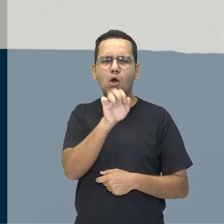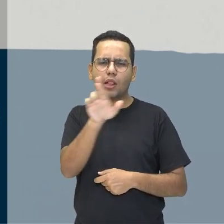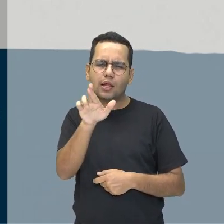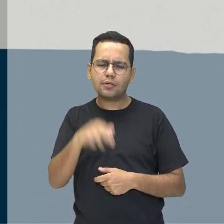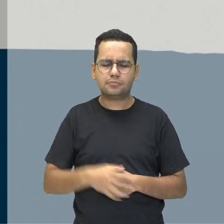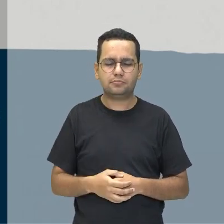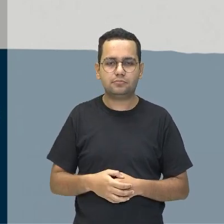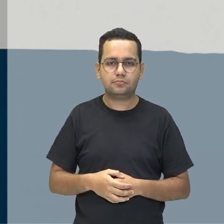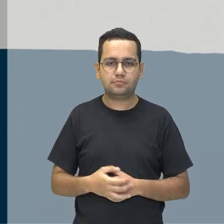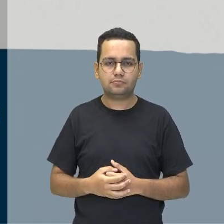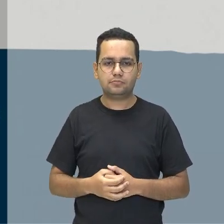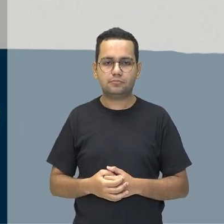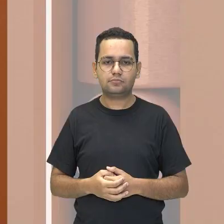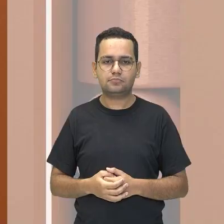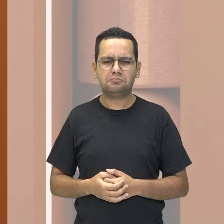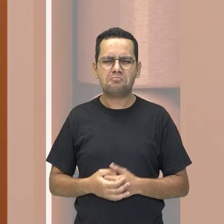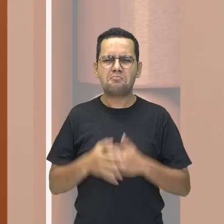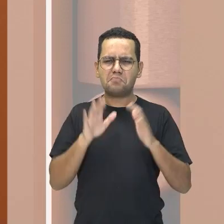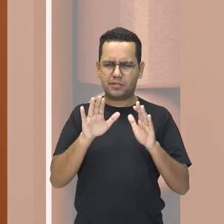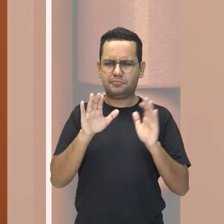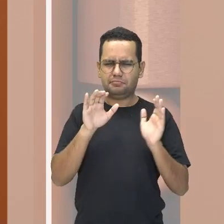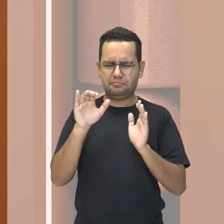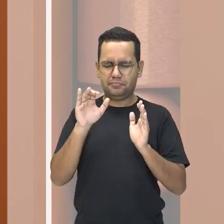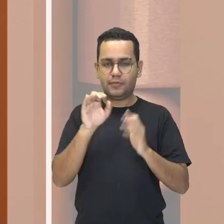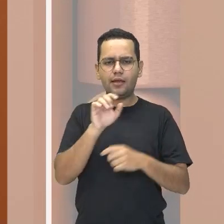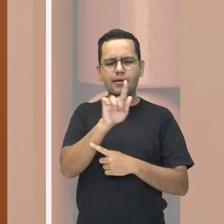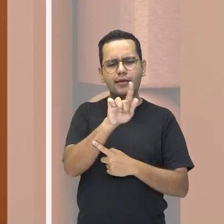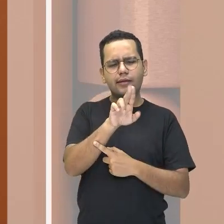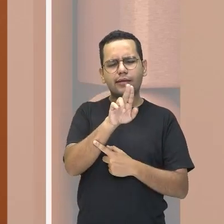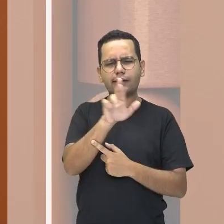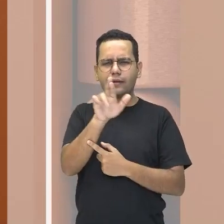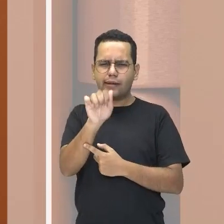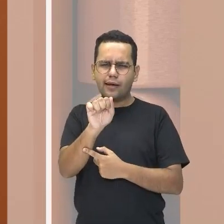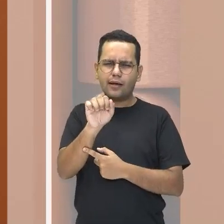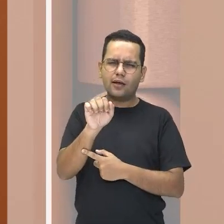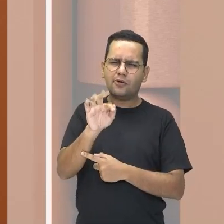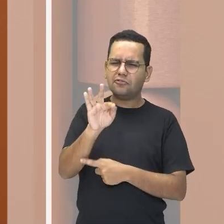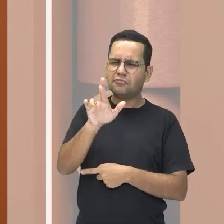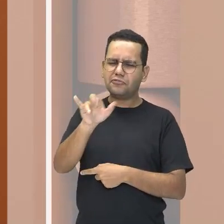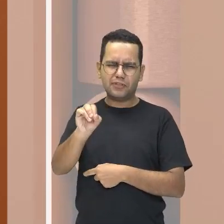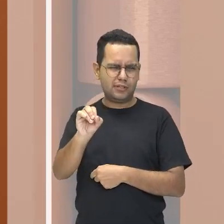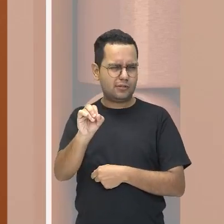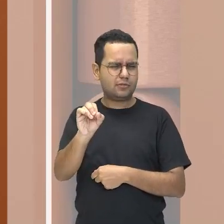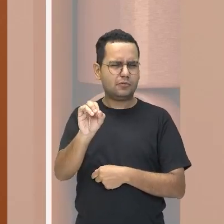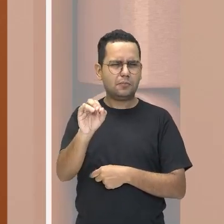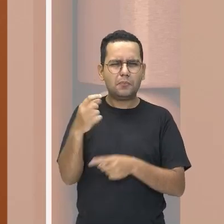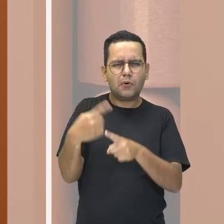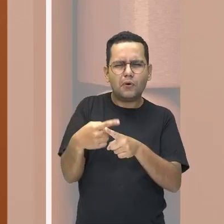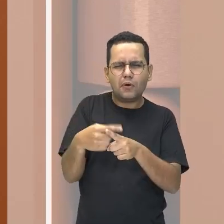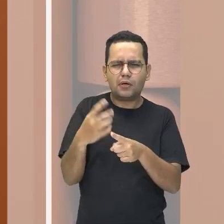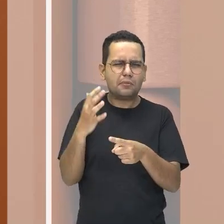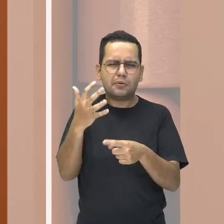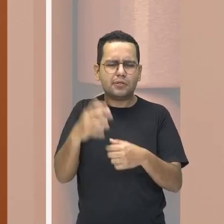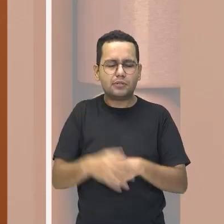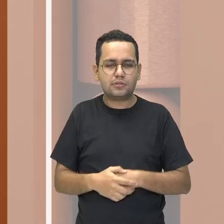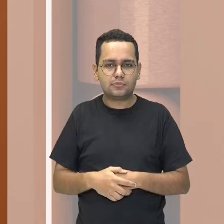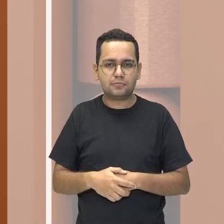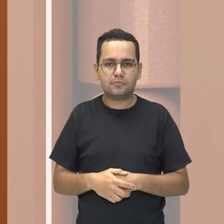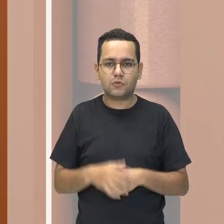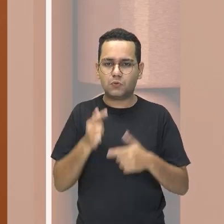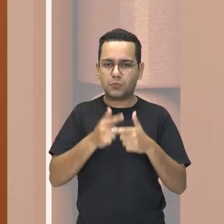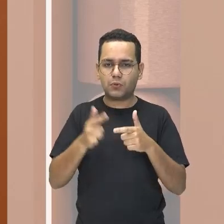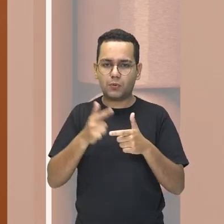Guerra Fria, então? Para mim aqui. Porque não houve um conflito eminente entre americanos e soviéticos. Houve sim uma